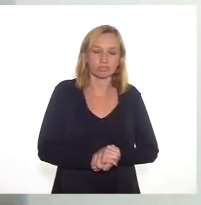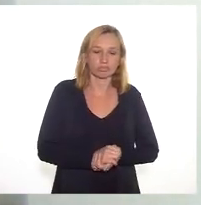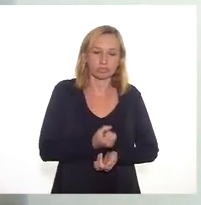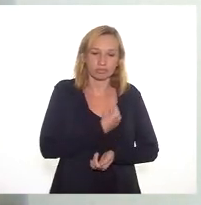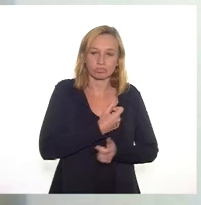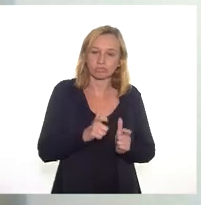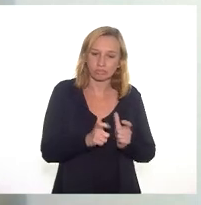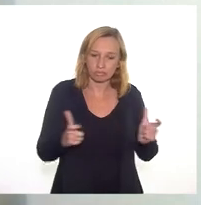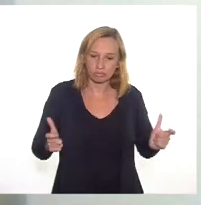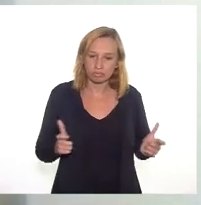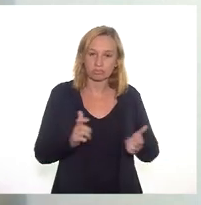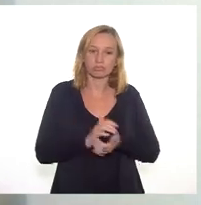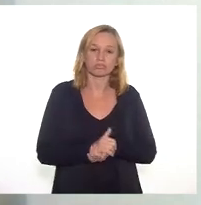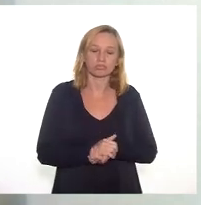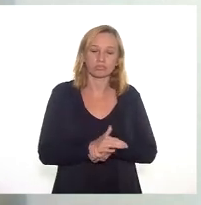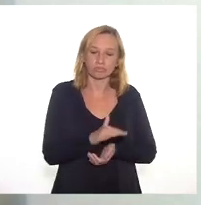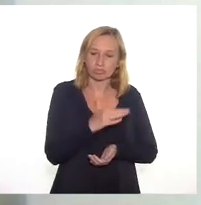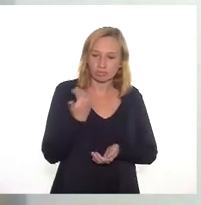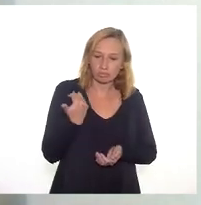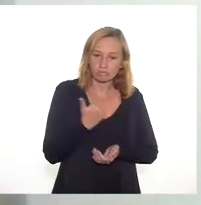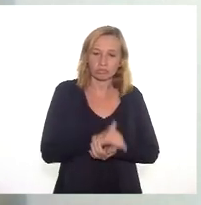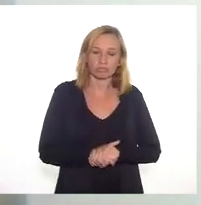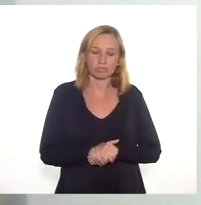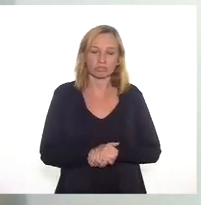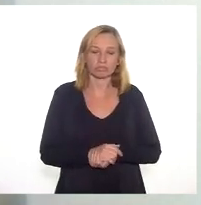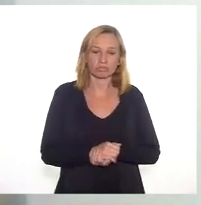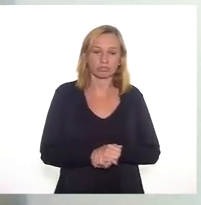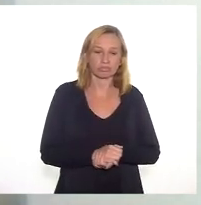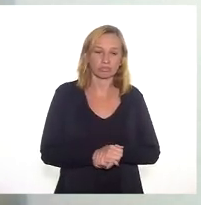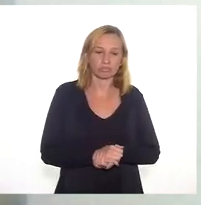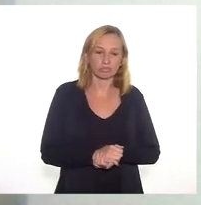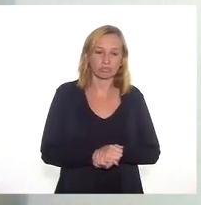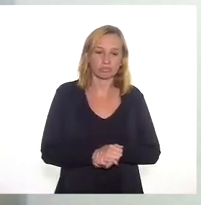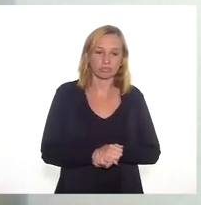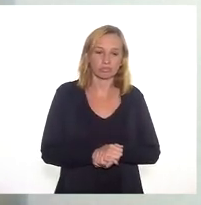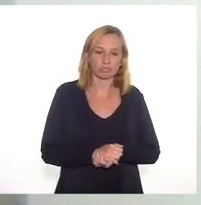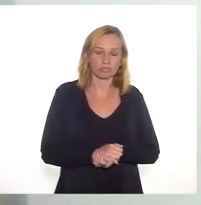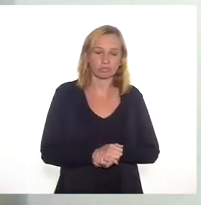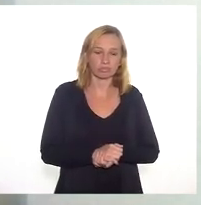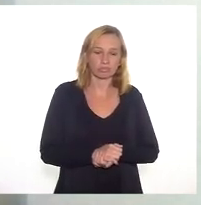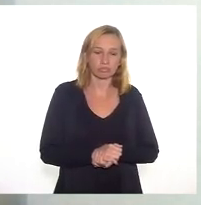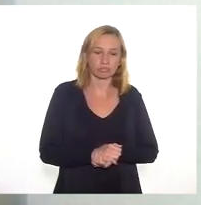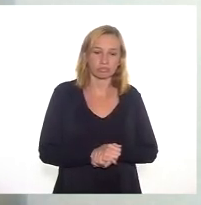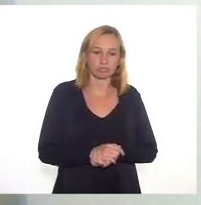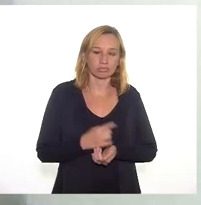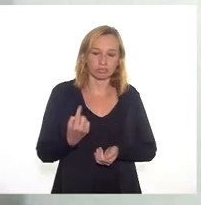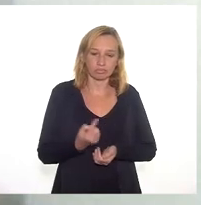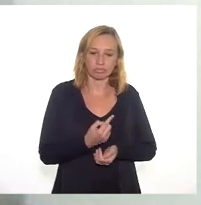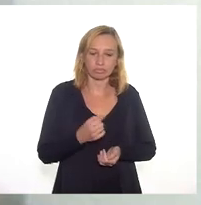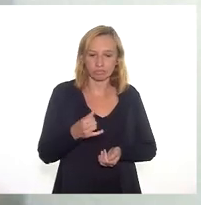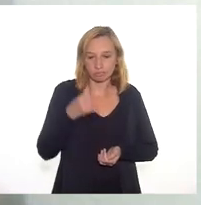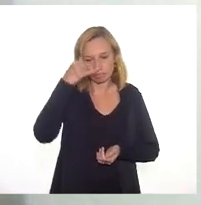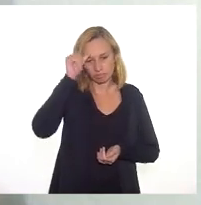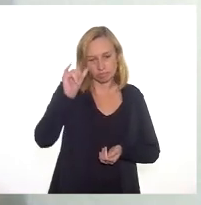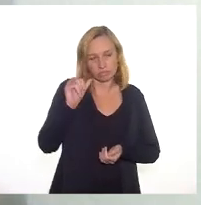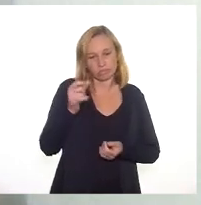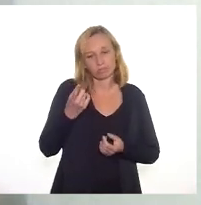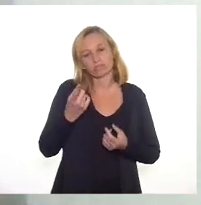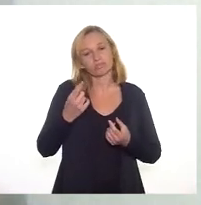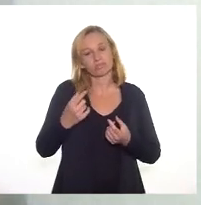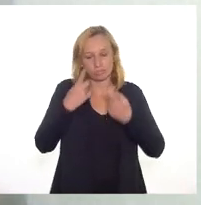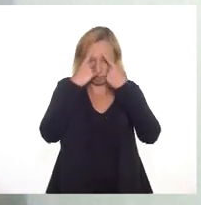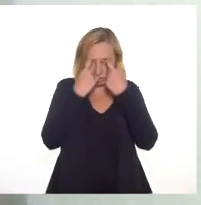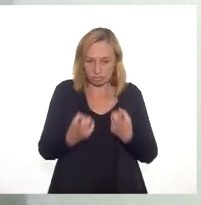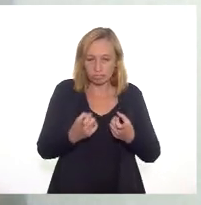altos índices de homicídios, com altos índices de violência. E uma das formas de a gente prevenir a violência, né,